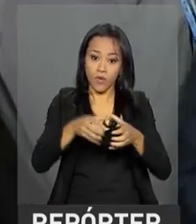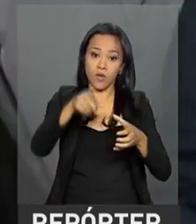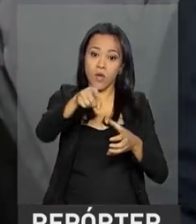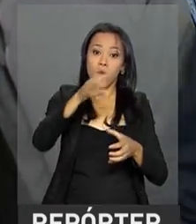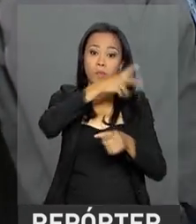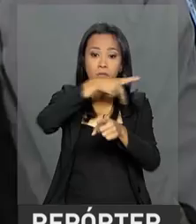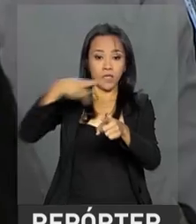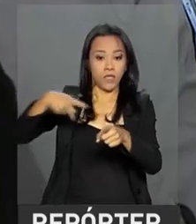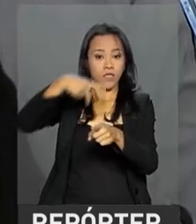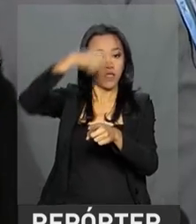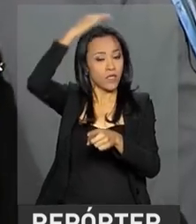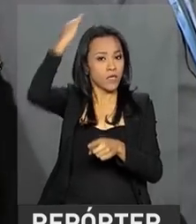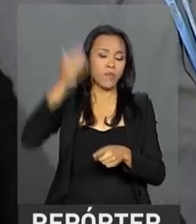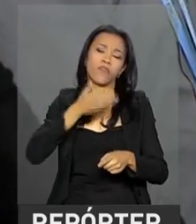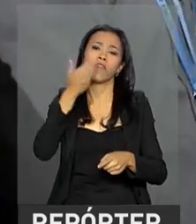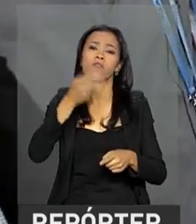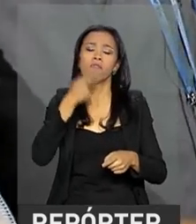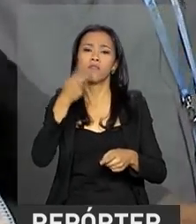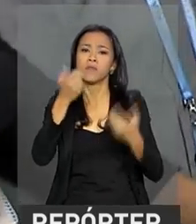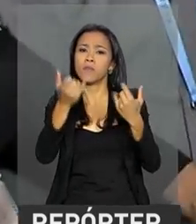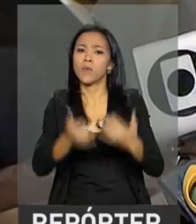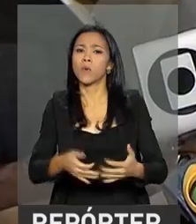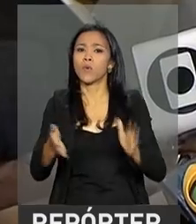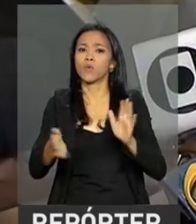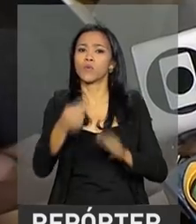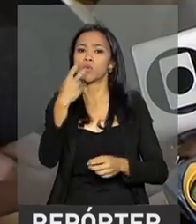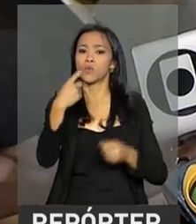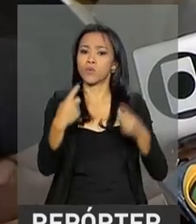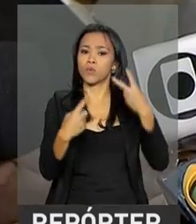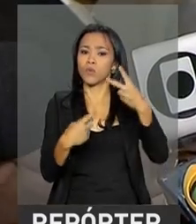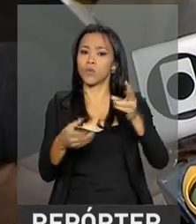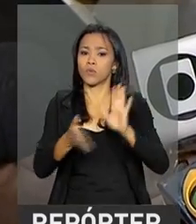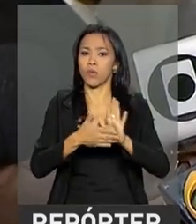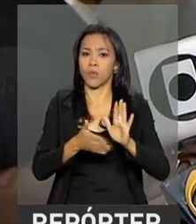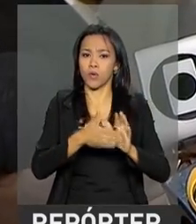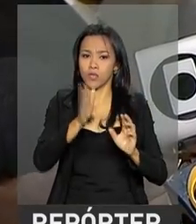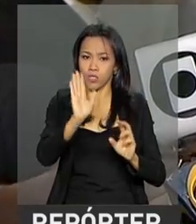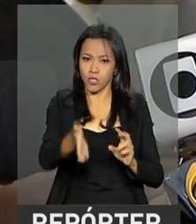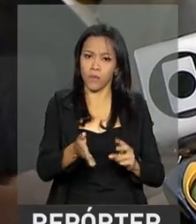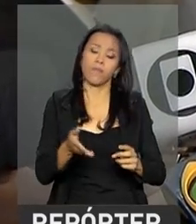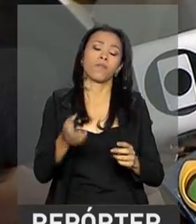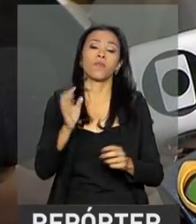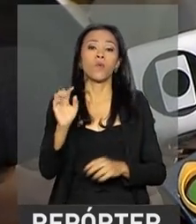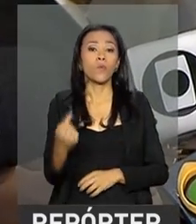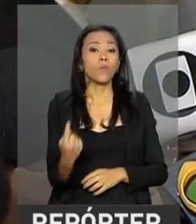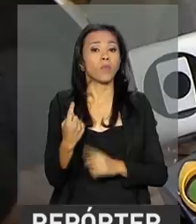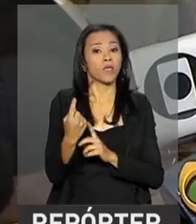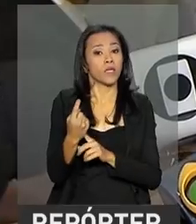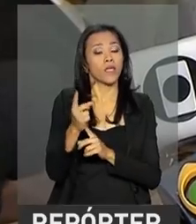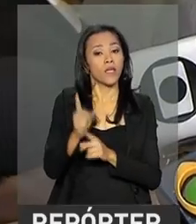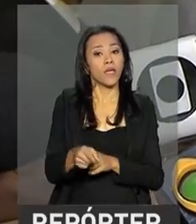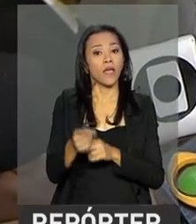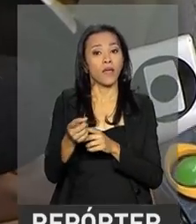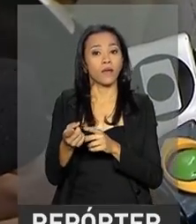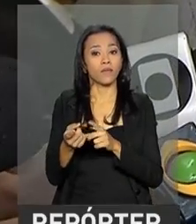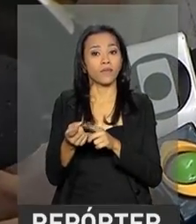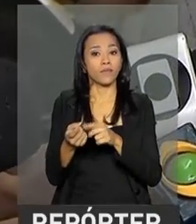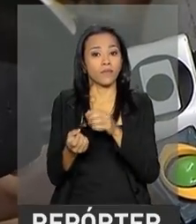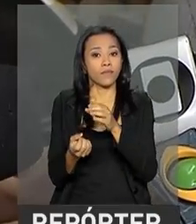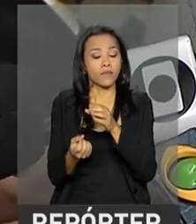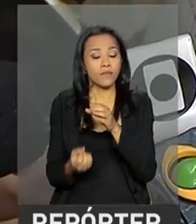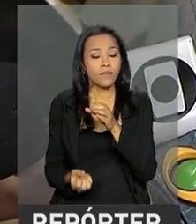Temer destacou duas propostas do Brasil. Pleiteei algo que já estamos trabalhando, que é uma filial do novo Banco